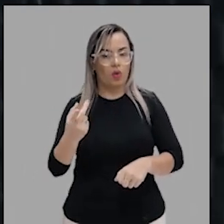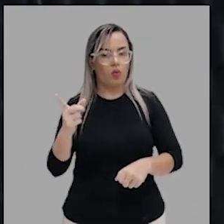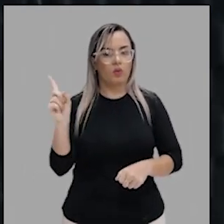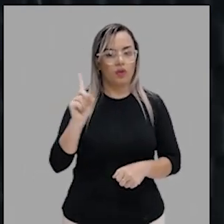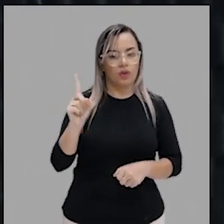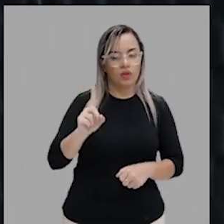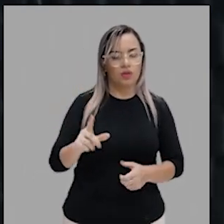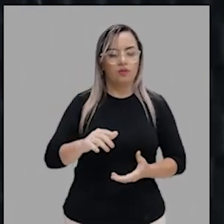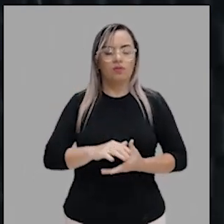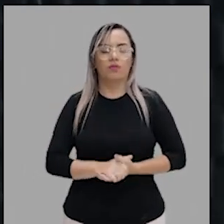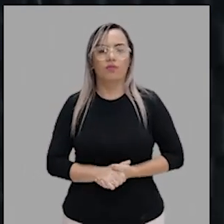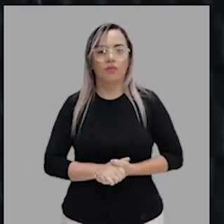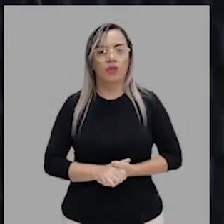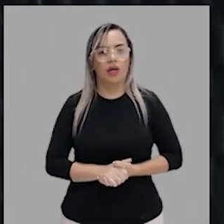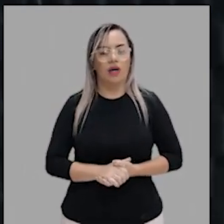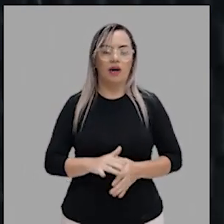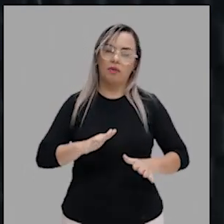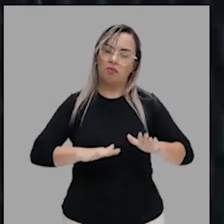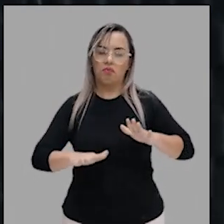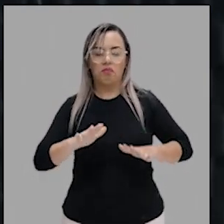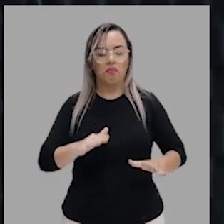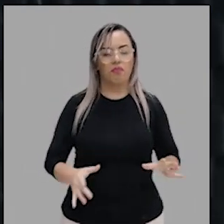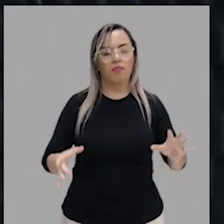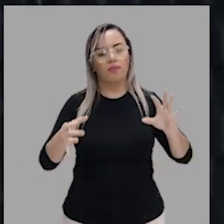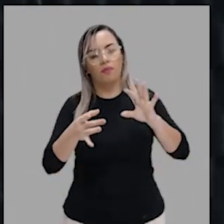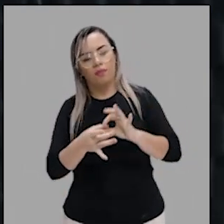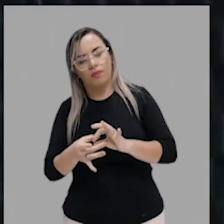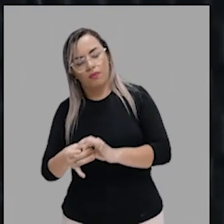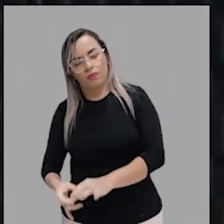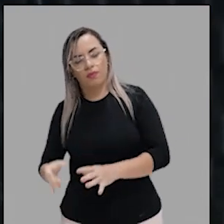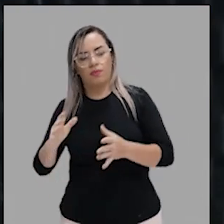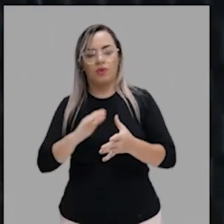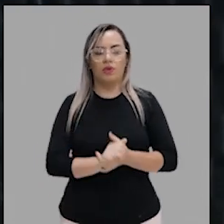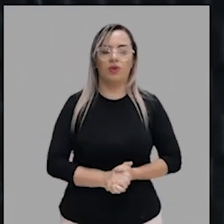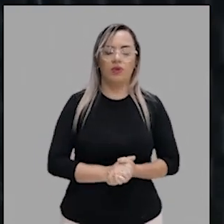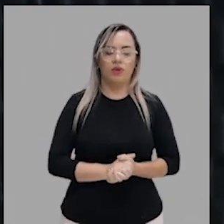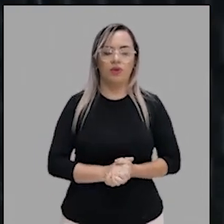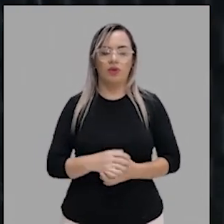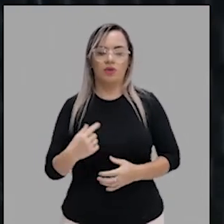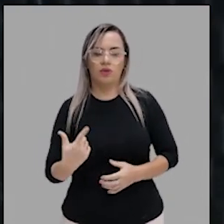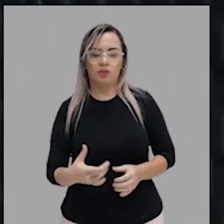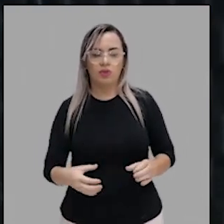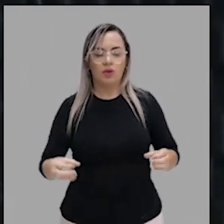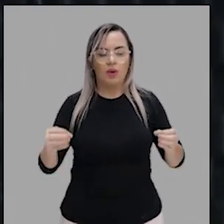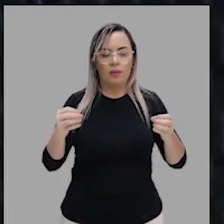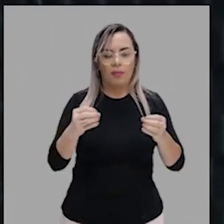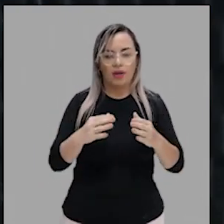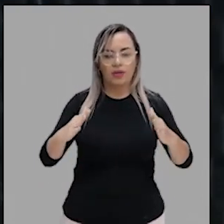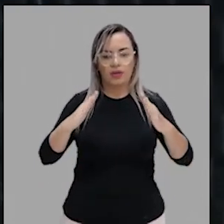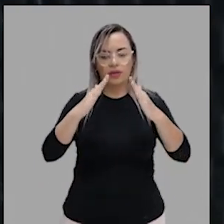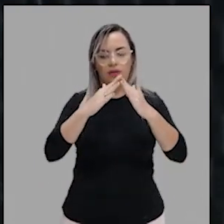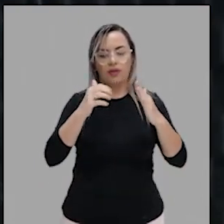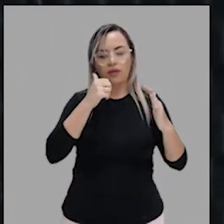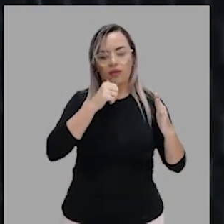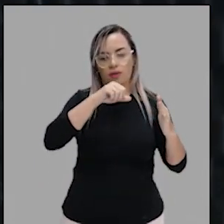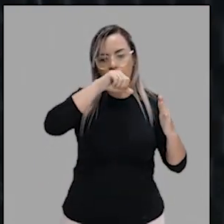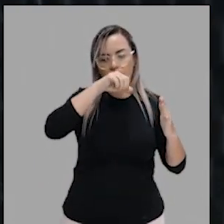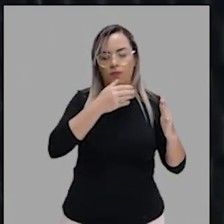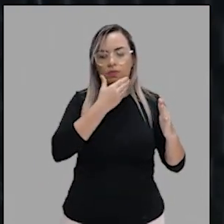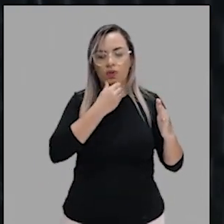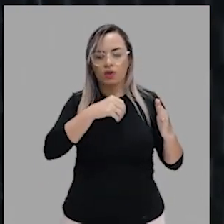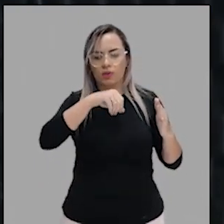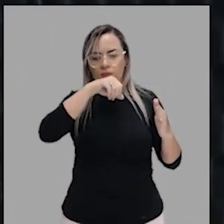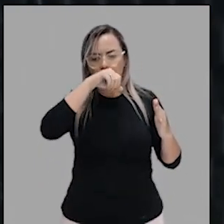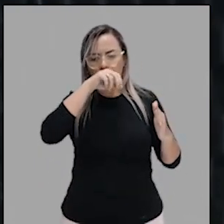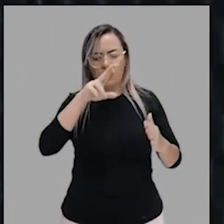contexto. Então, estamos perto de casa, da casa dos nossos pais, advérbio de lugar, e jamais viverei sem seu amor. Oh, meu